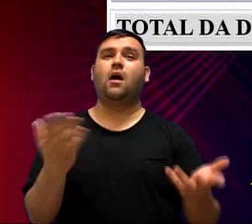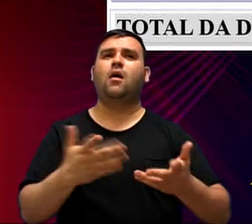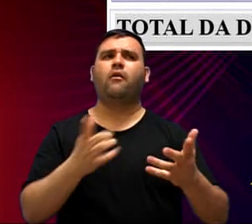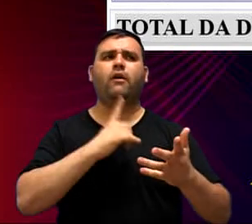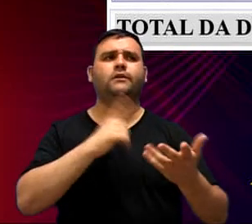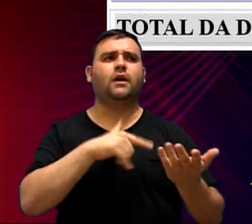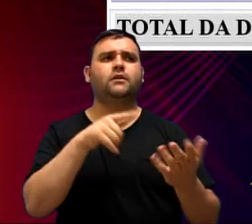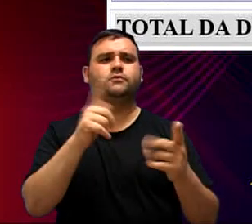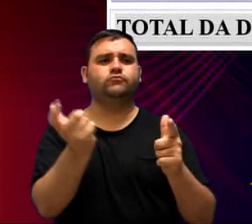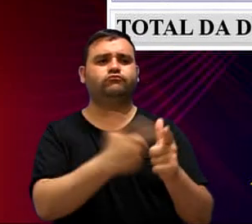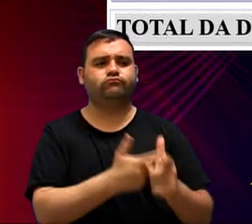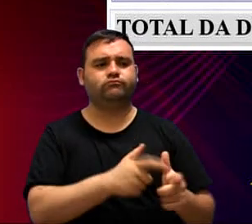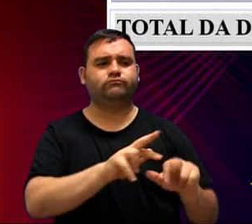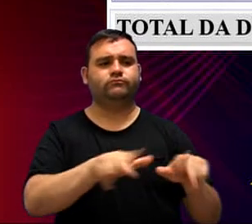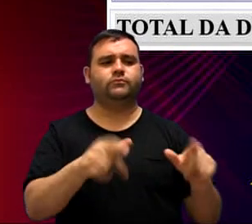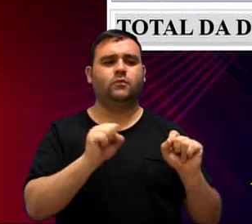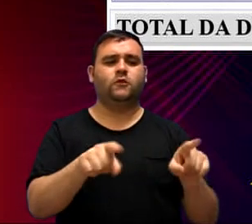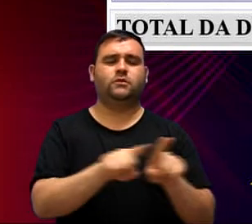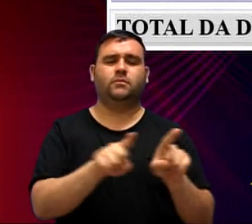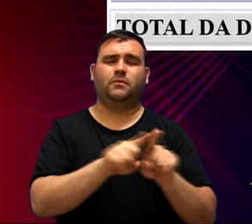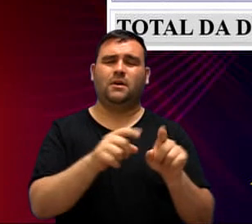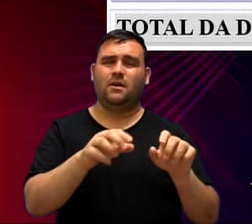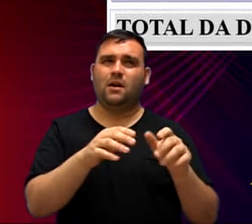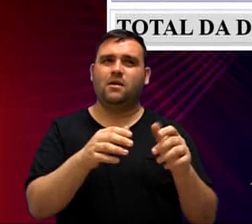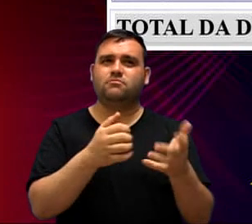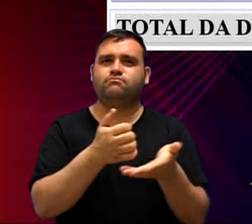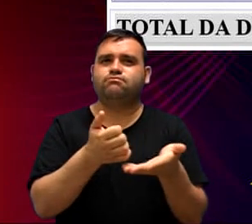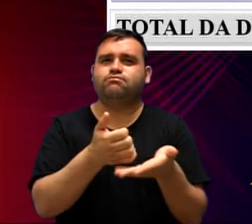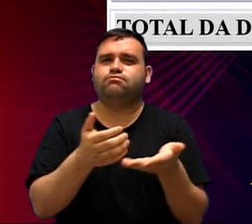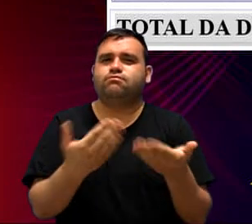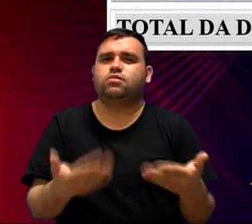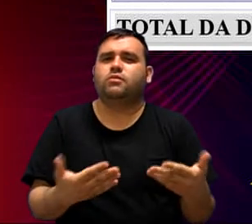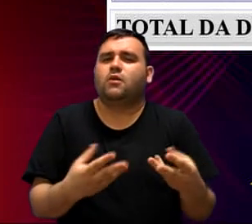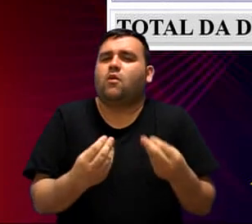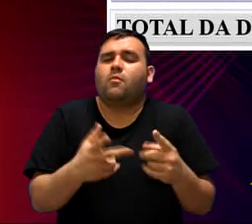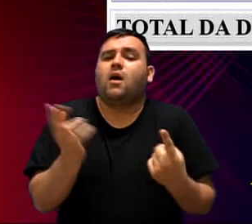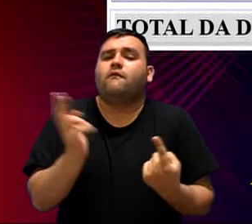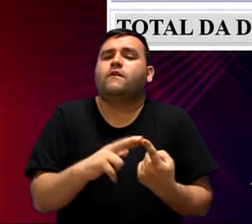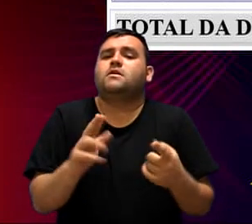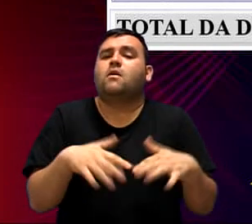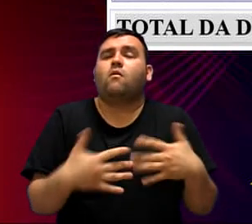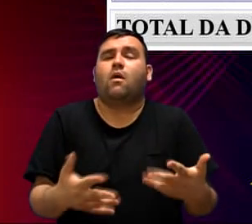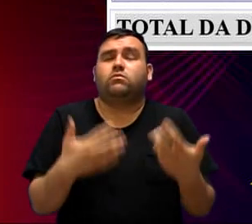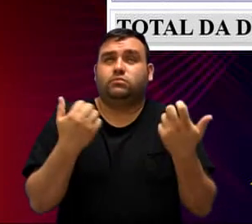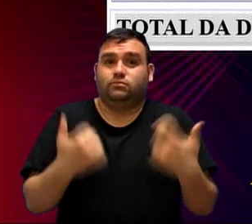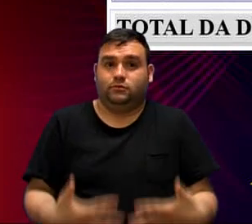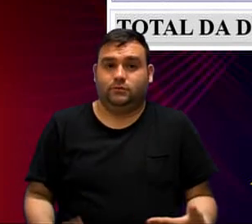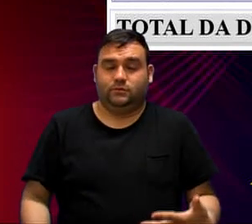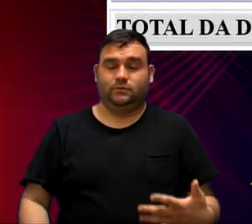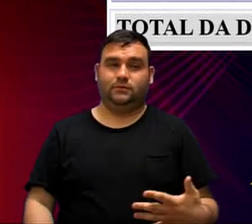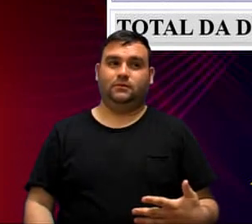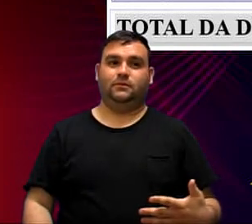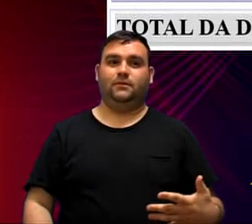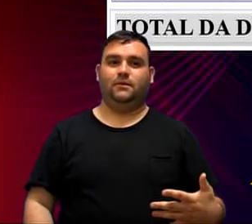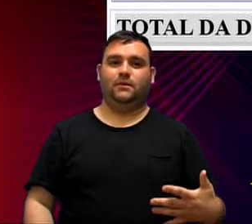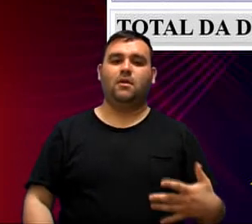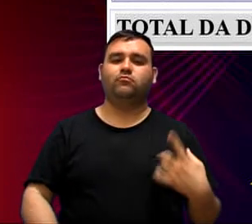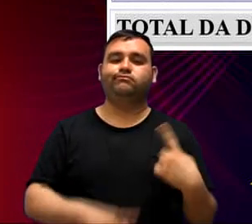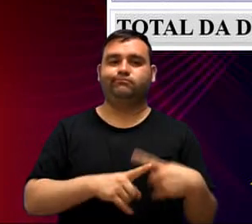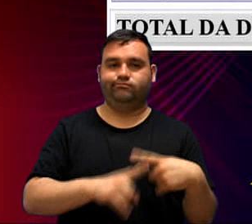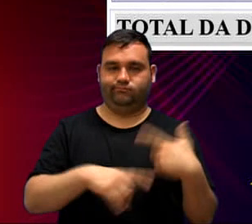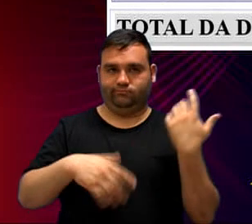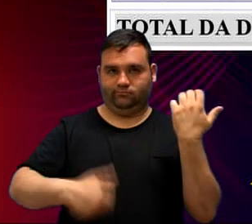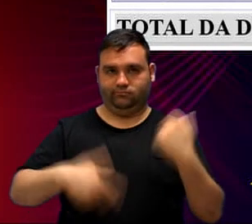de comprometimento como dívida é baixo? É baixo. Qual a referência que você tem para nos dizer isso? Porque,